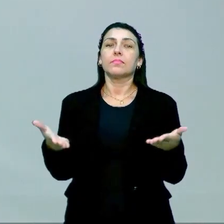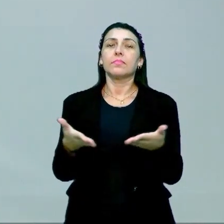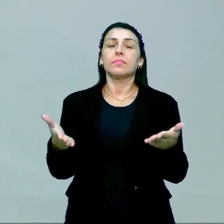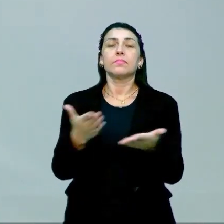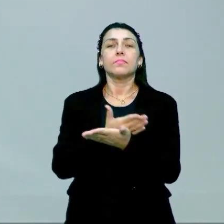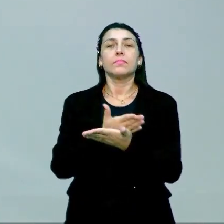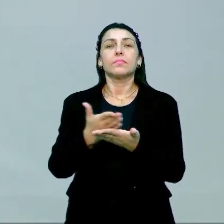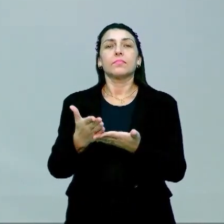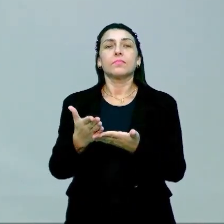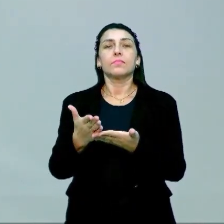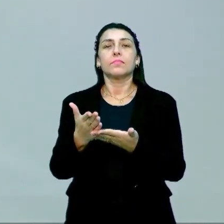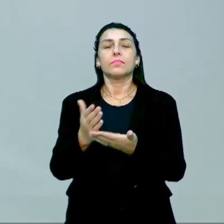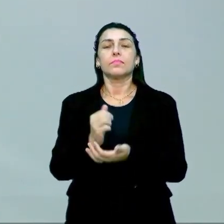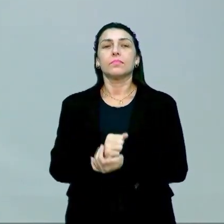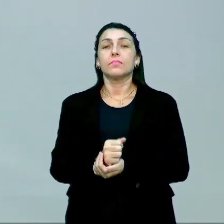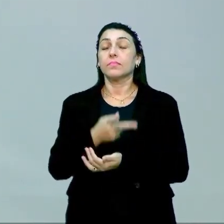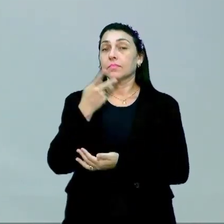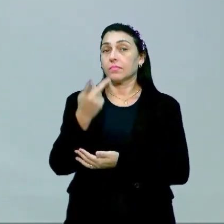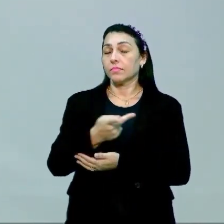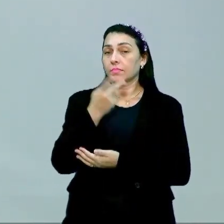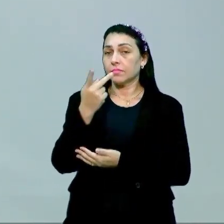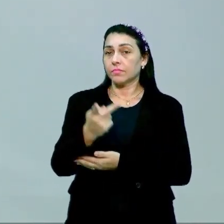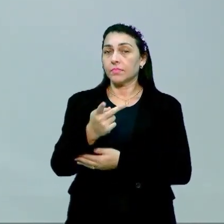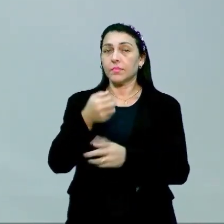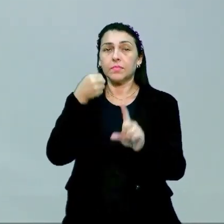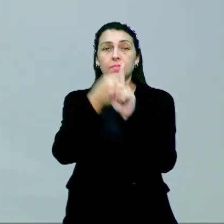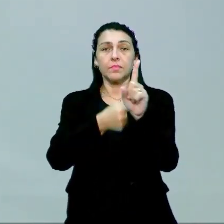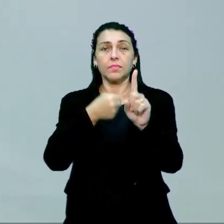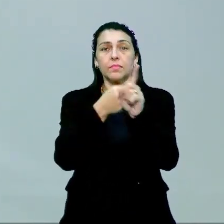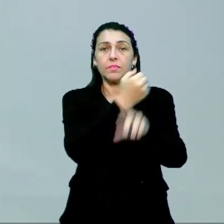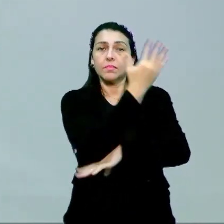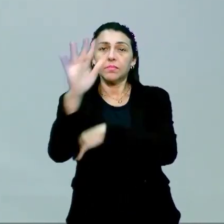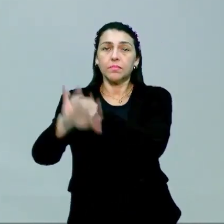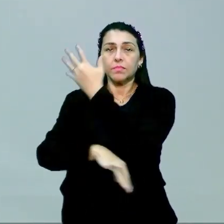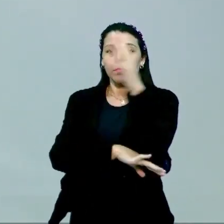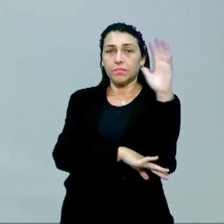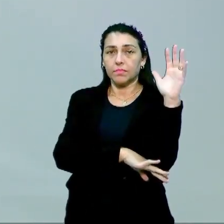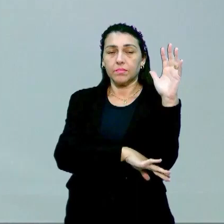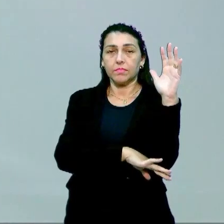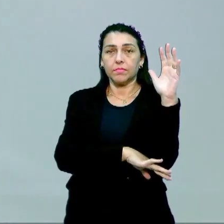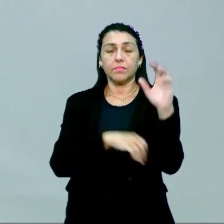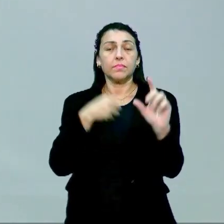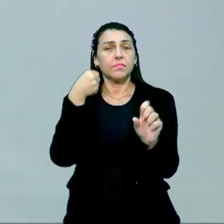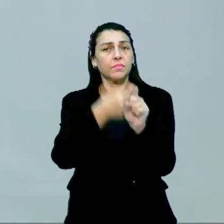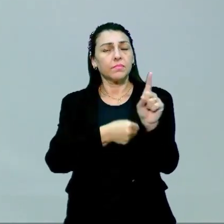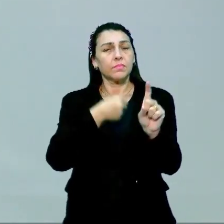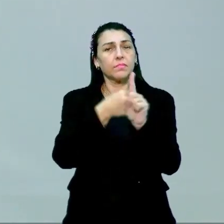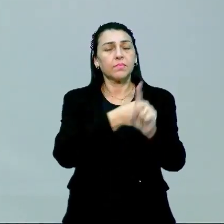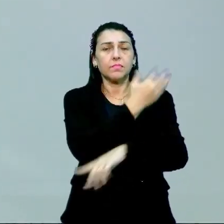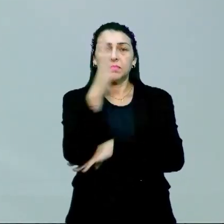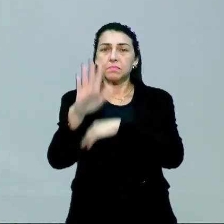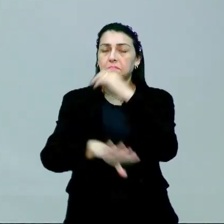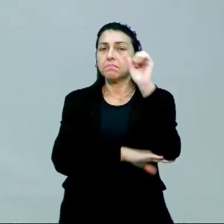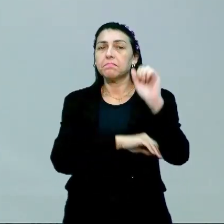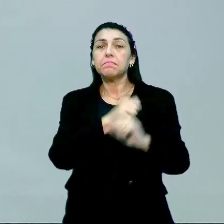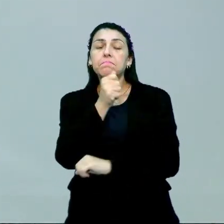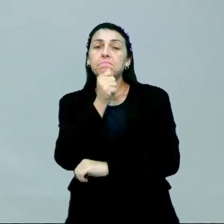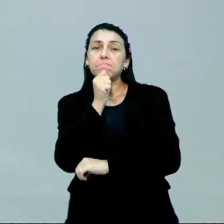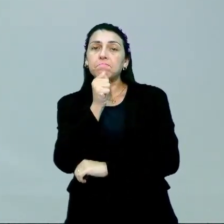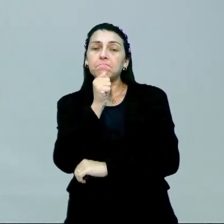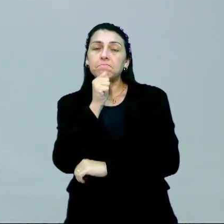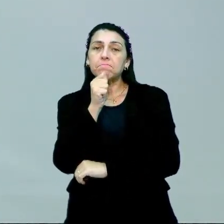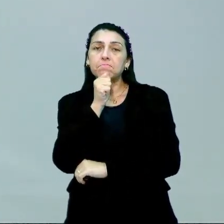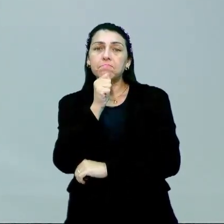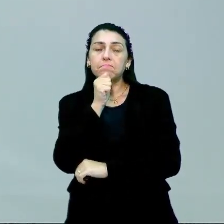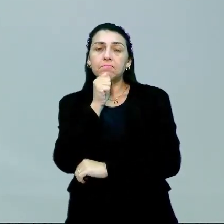vamos iniciar falando sobre impactos ambientais. Impactos ambientais ainda se